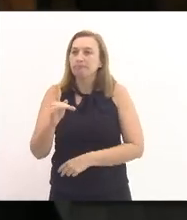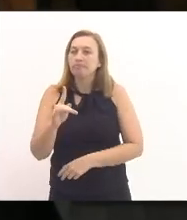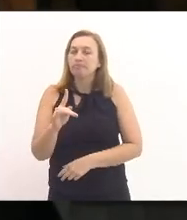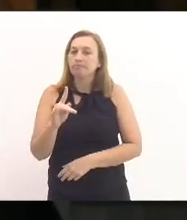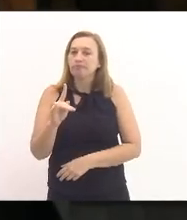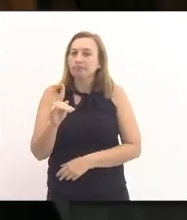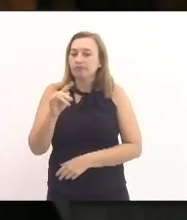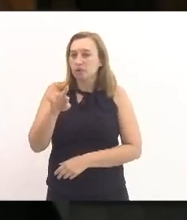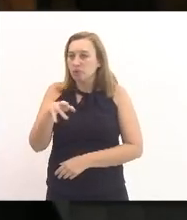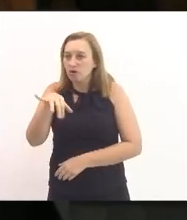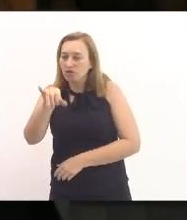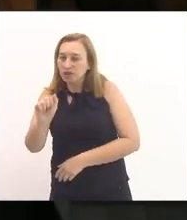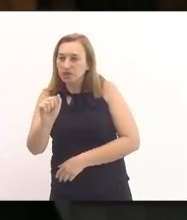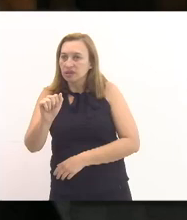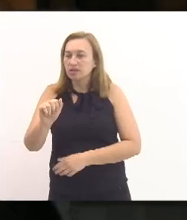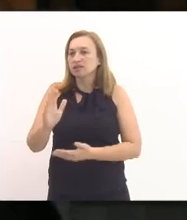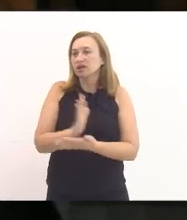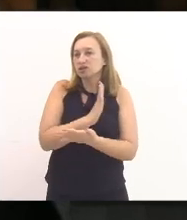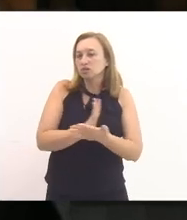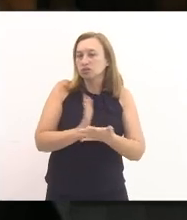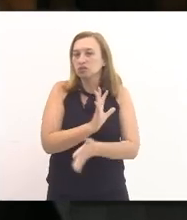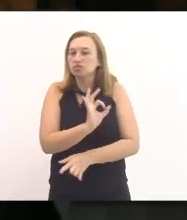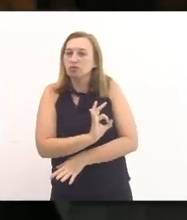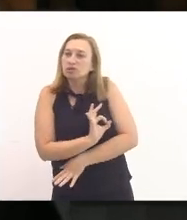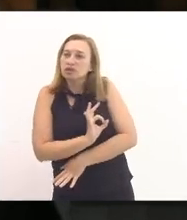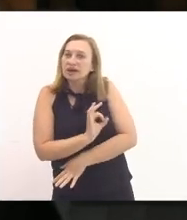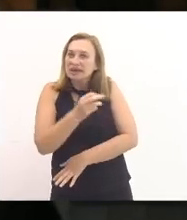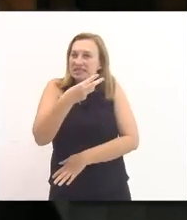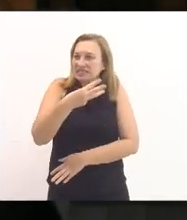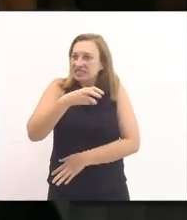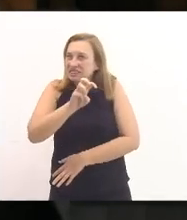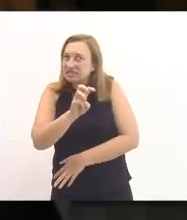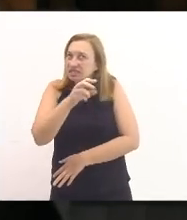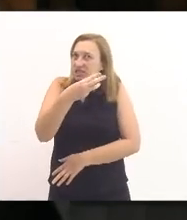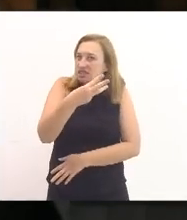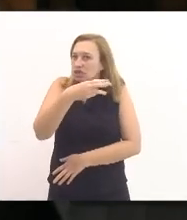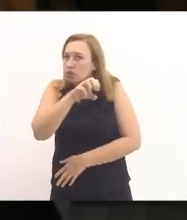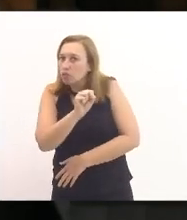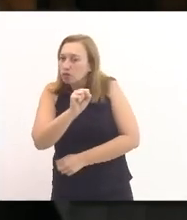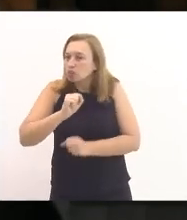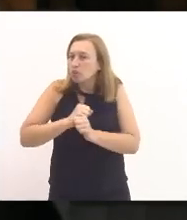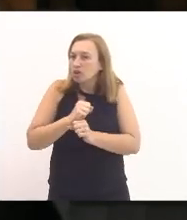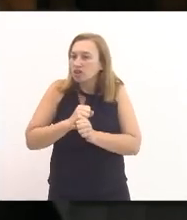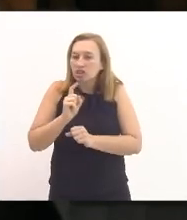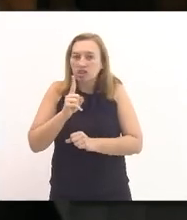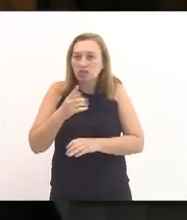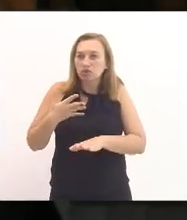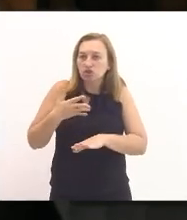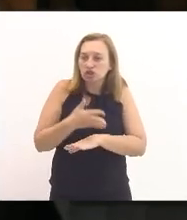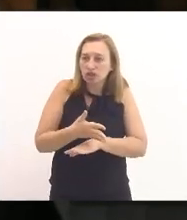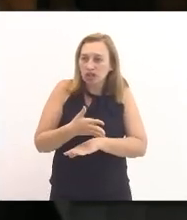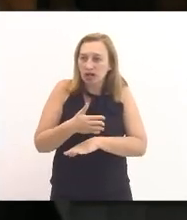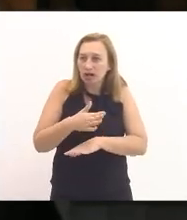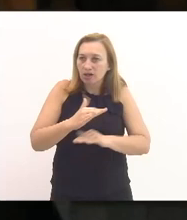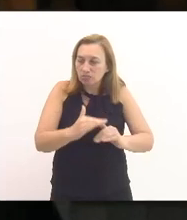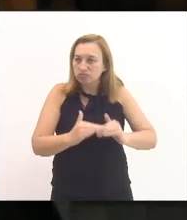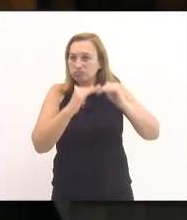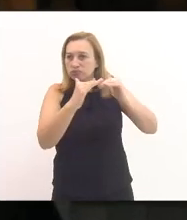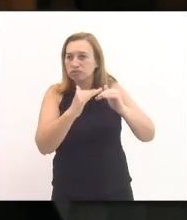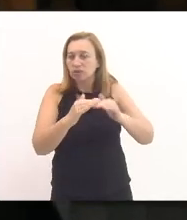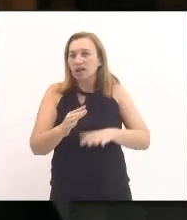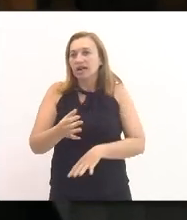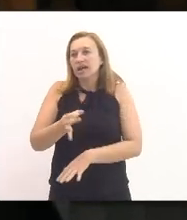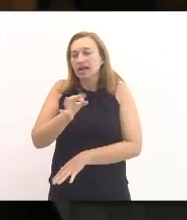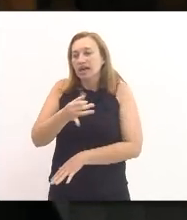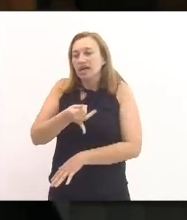né como acho que nós conhecemos aí de policiais que estão há 35 38 anos e ainda não chegaram ao topo da carreira na Polícia Federal